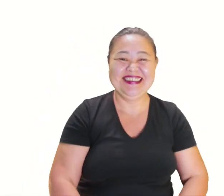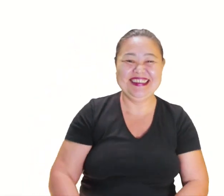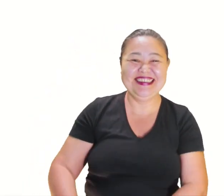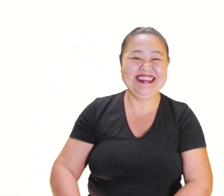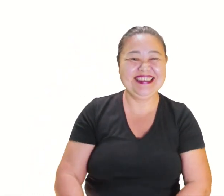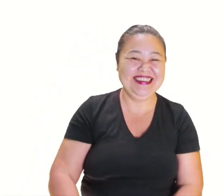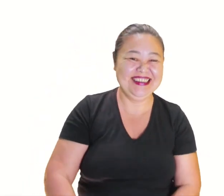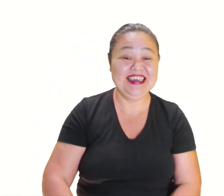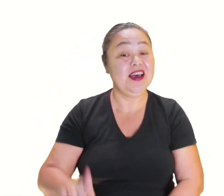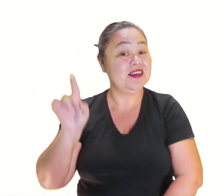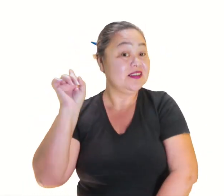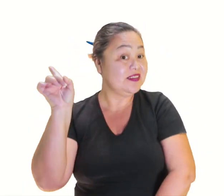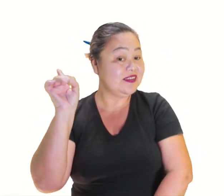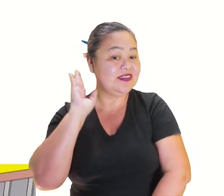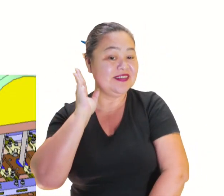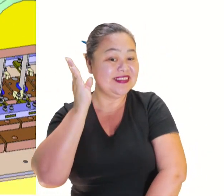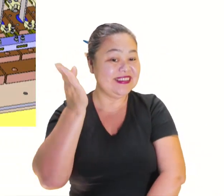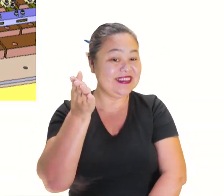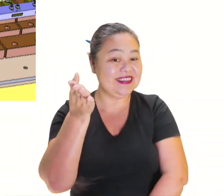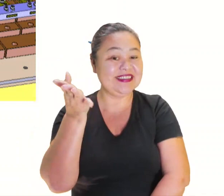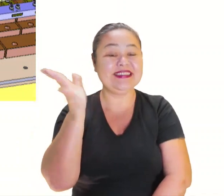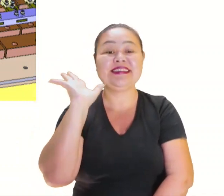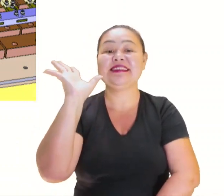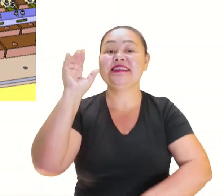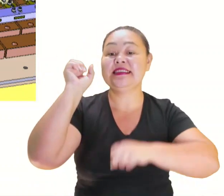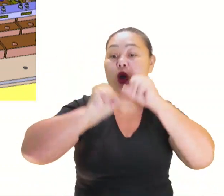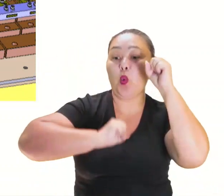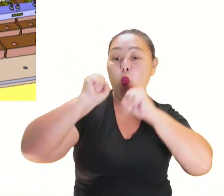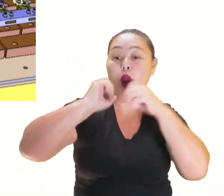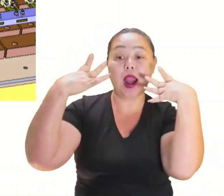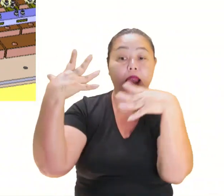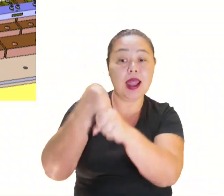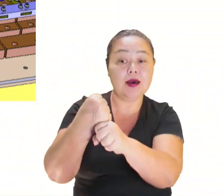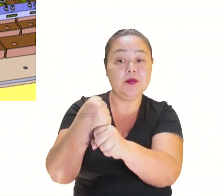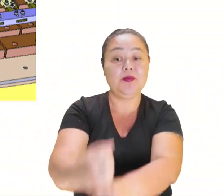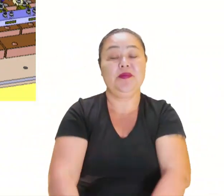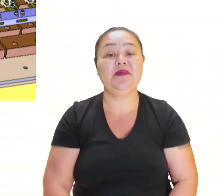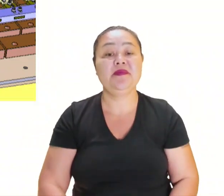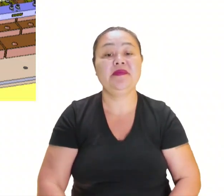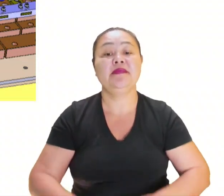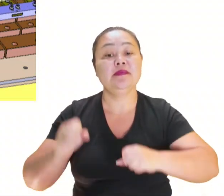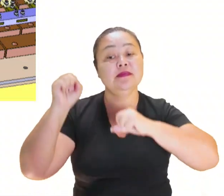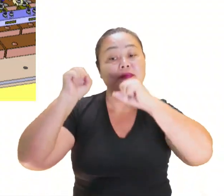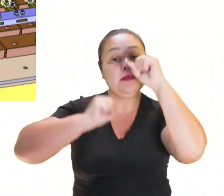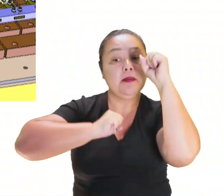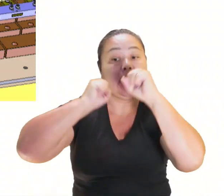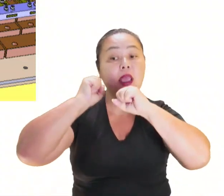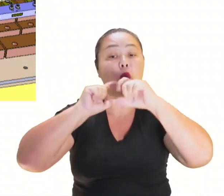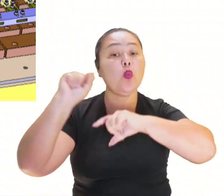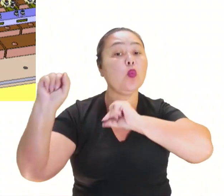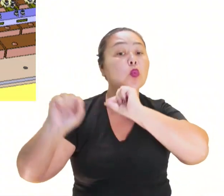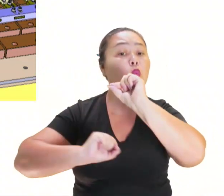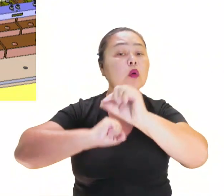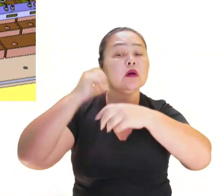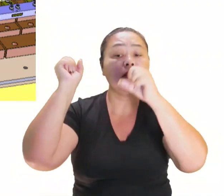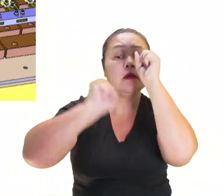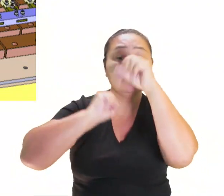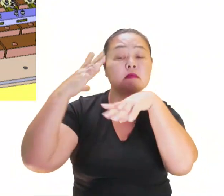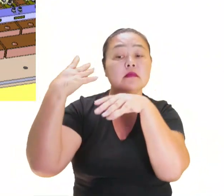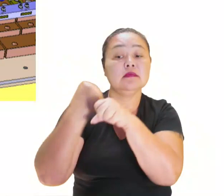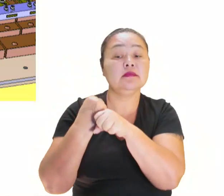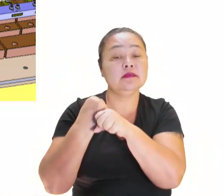Vamos lá, então. Vamos já trabalhando a máquina de calcular. Então, o que é a máquina de calcular? Já